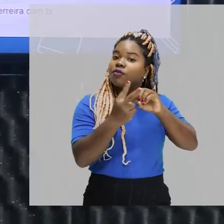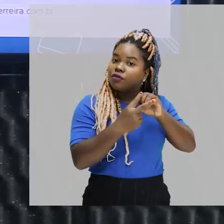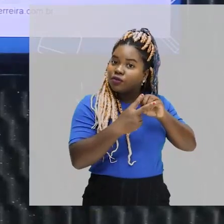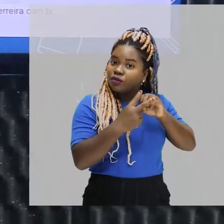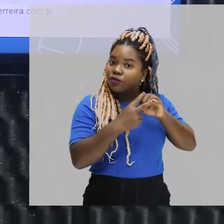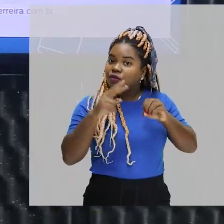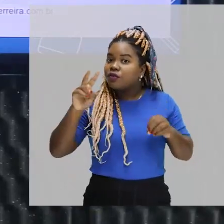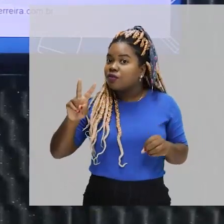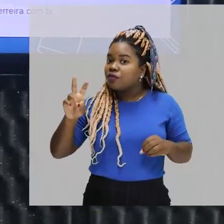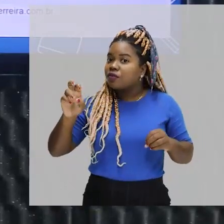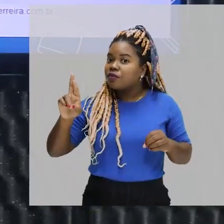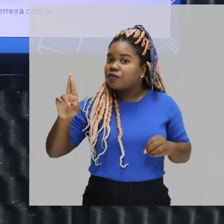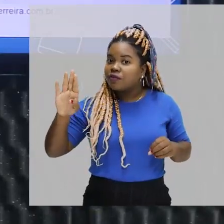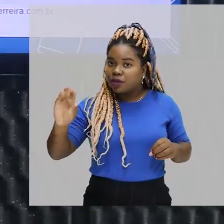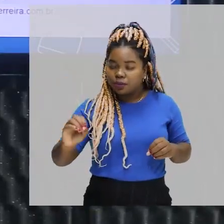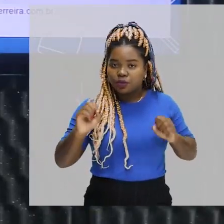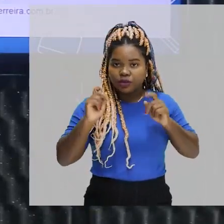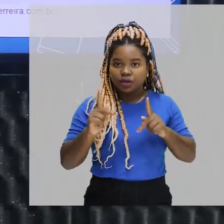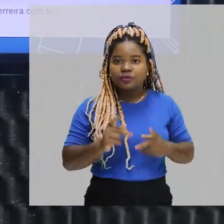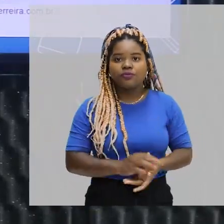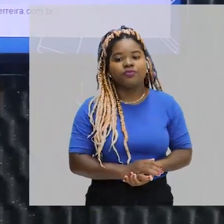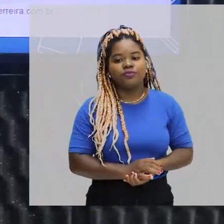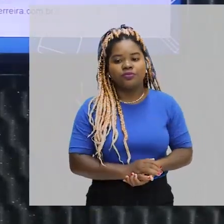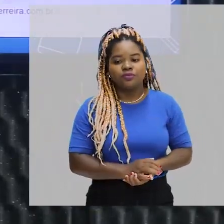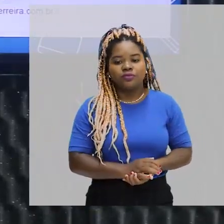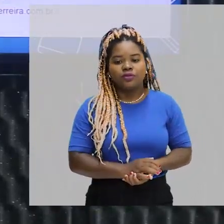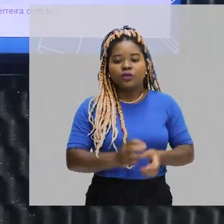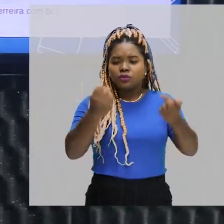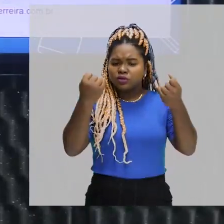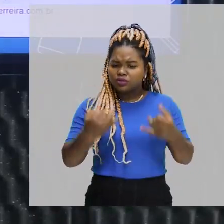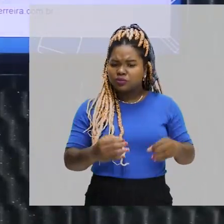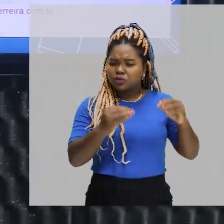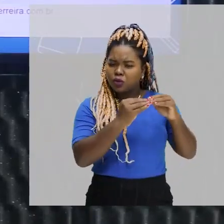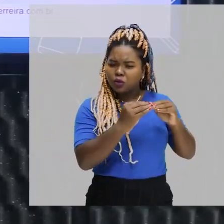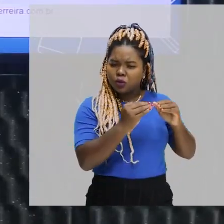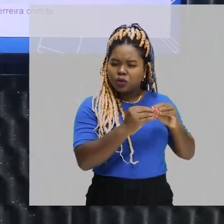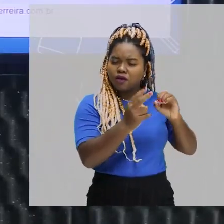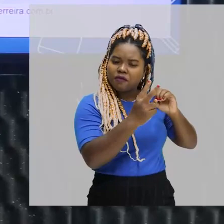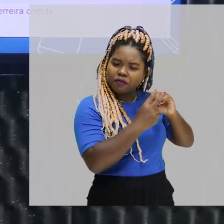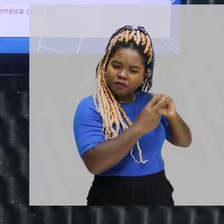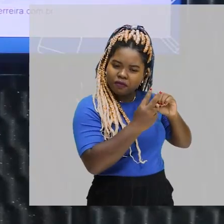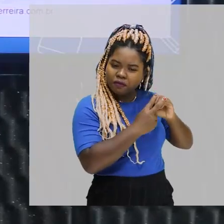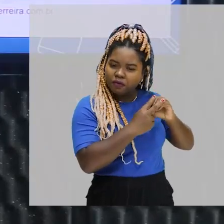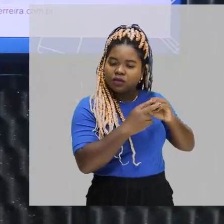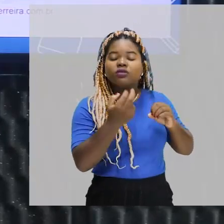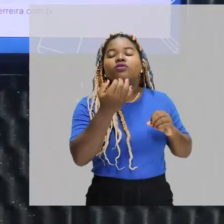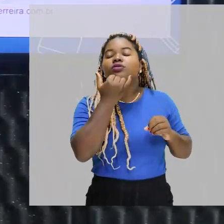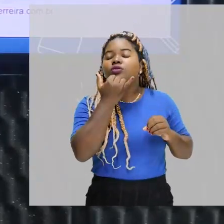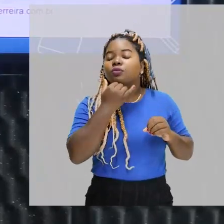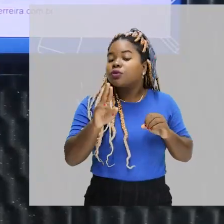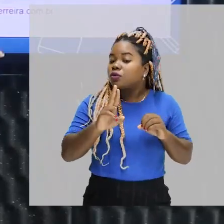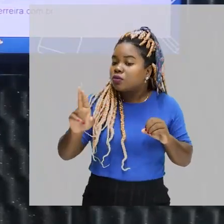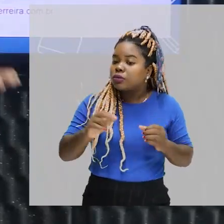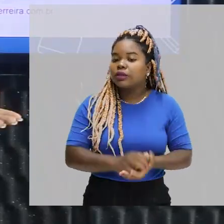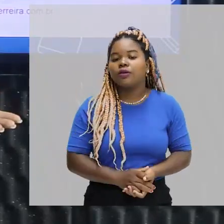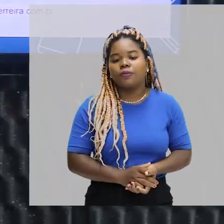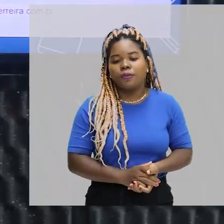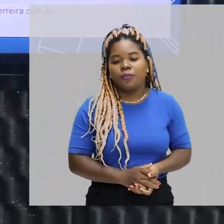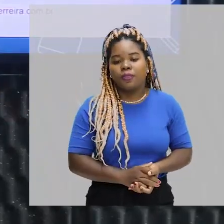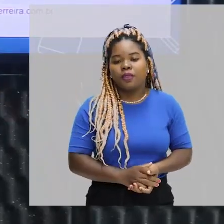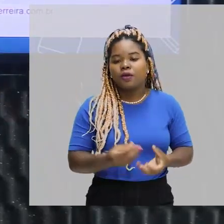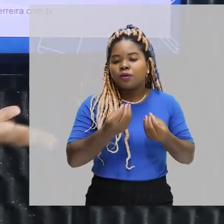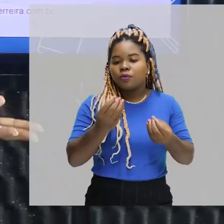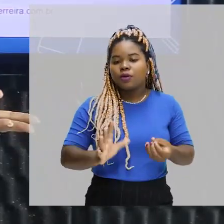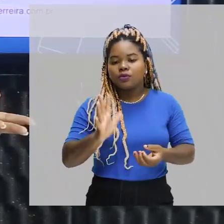com o sujeito. Isso é uma regra geral. Quando eu digo concordância nominal, quando eu digo assim, ó, me dá 2 pão